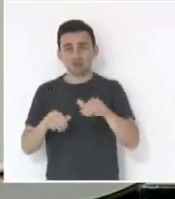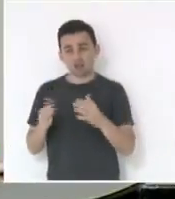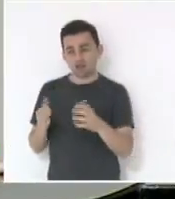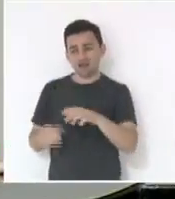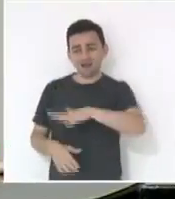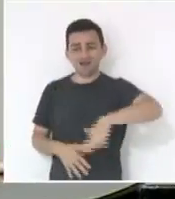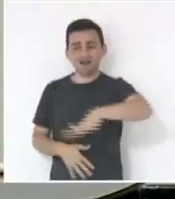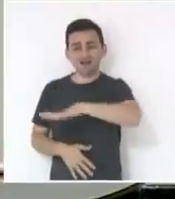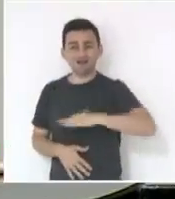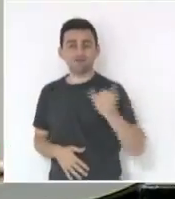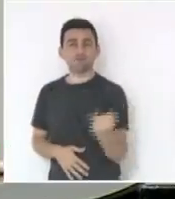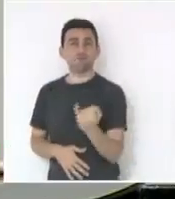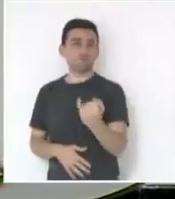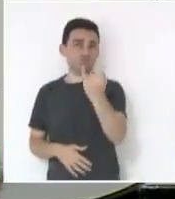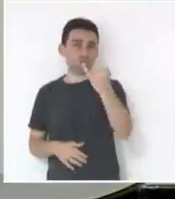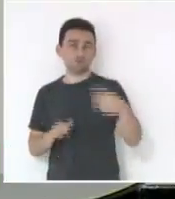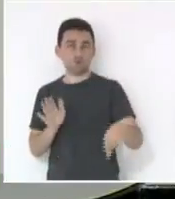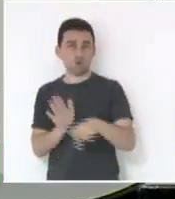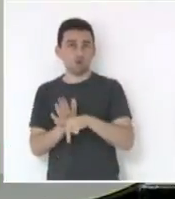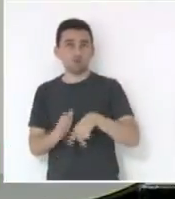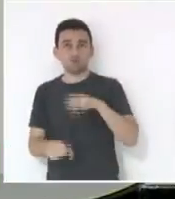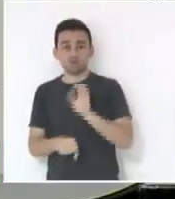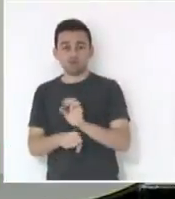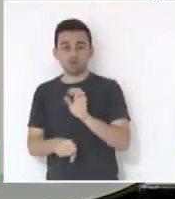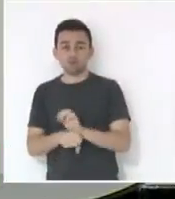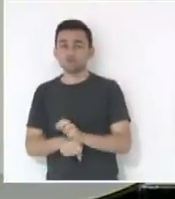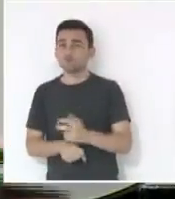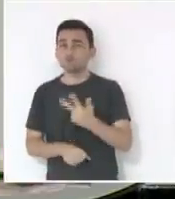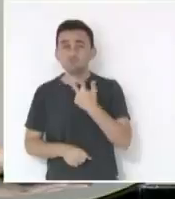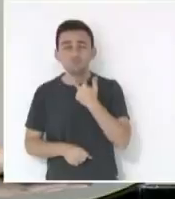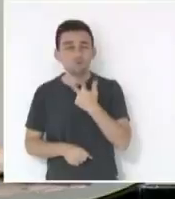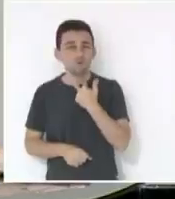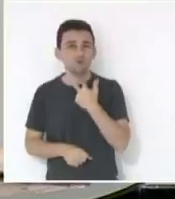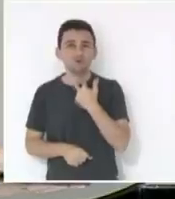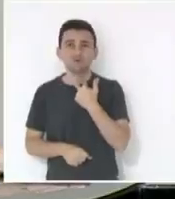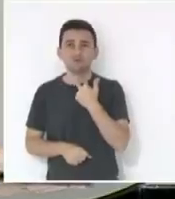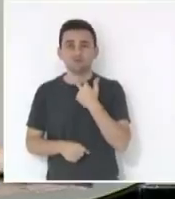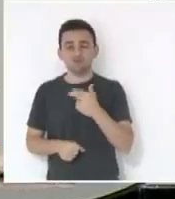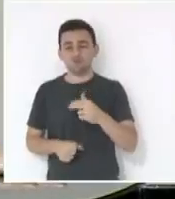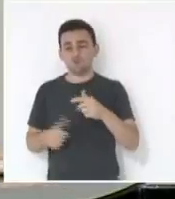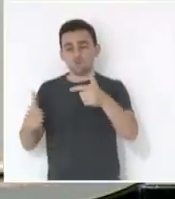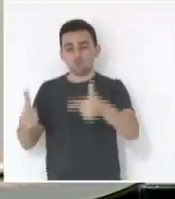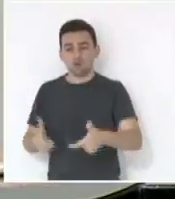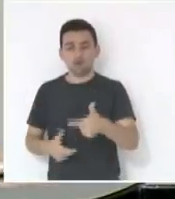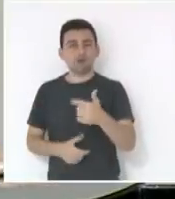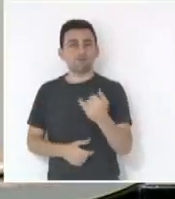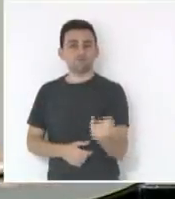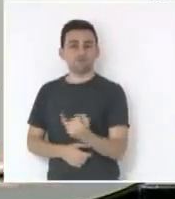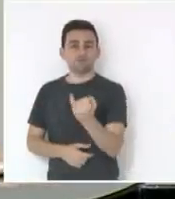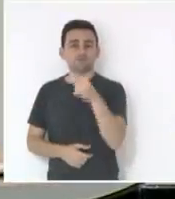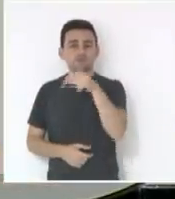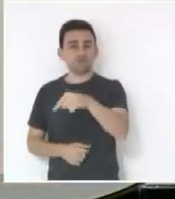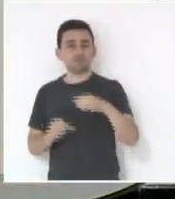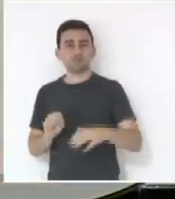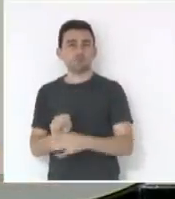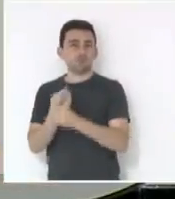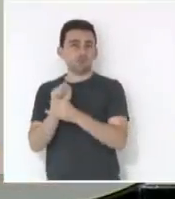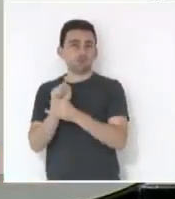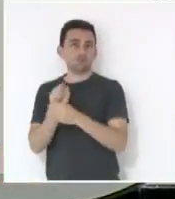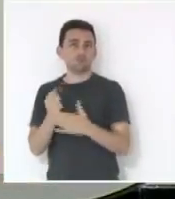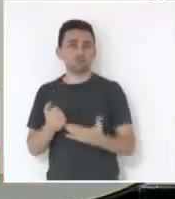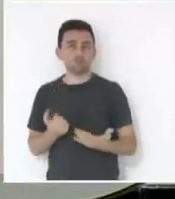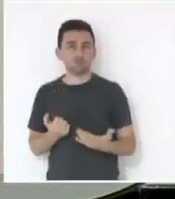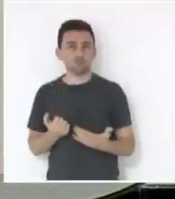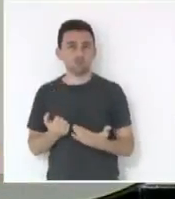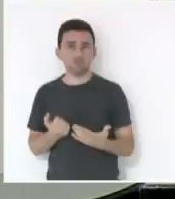fundamentais do Estado. Nós não podemos deixar áreas fundamentais como a segurança a descoberto, nós não podemos